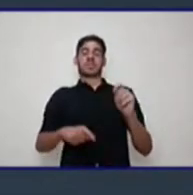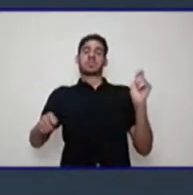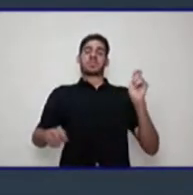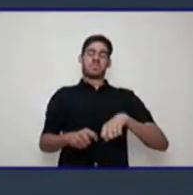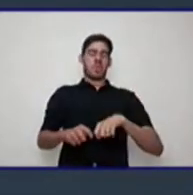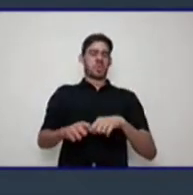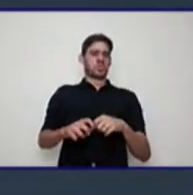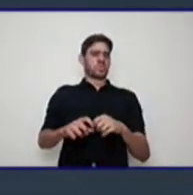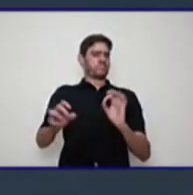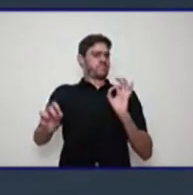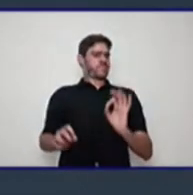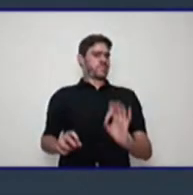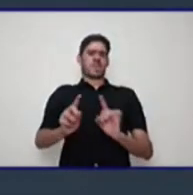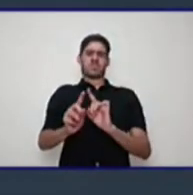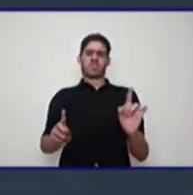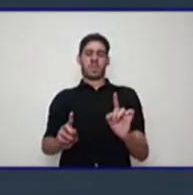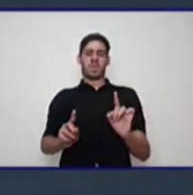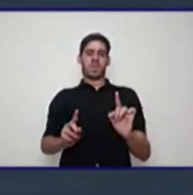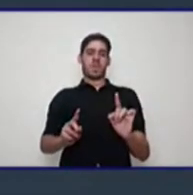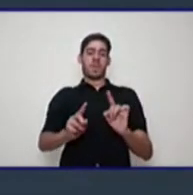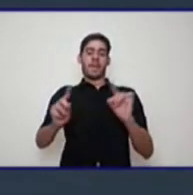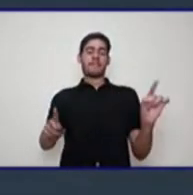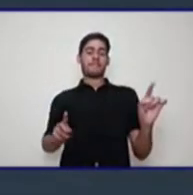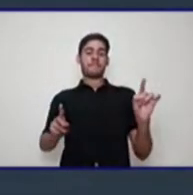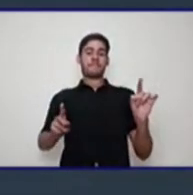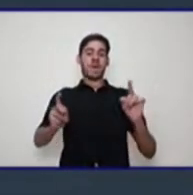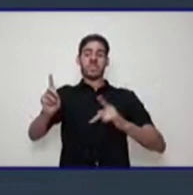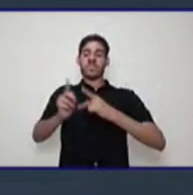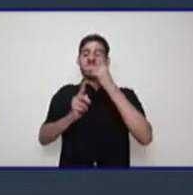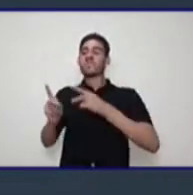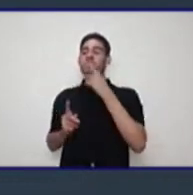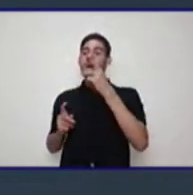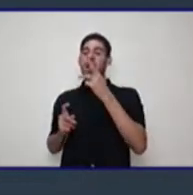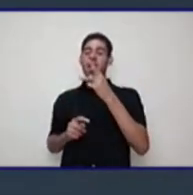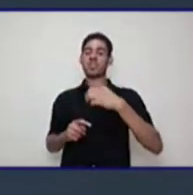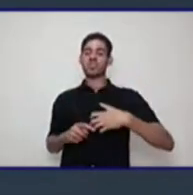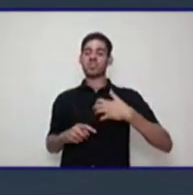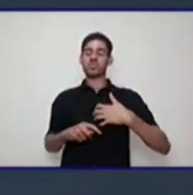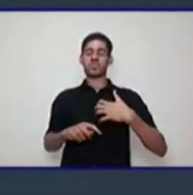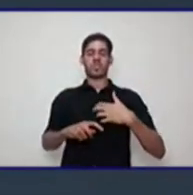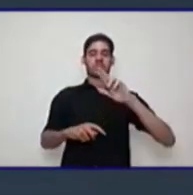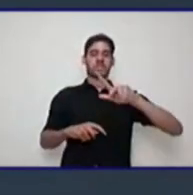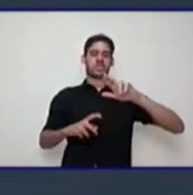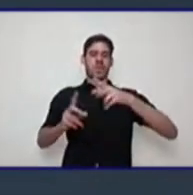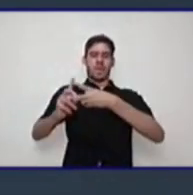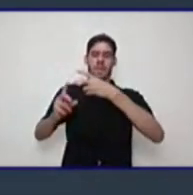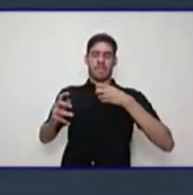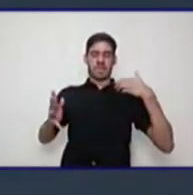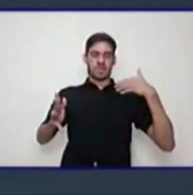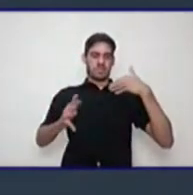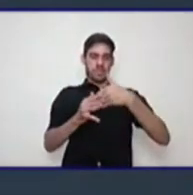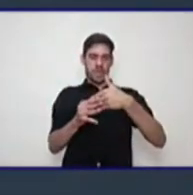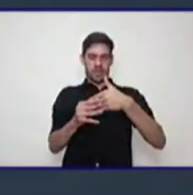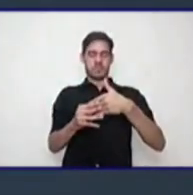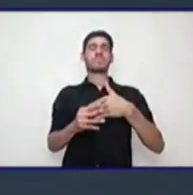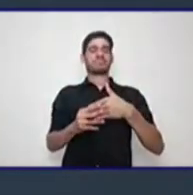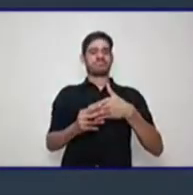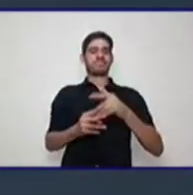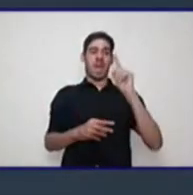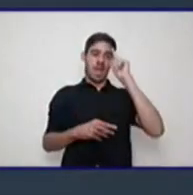injusto, pode ser cruel, mas não é discurso de ódio como se tem percebido até aqui. A ideia do hate